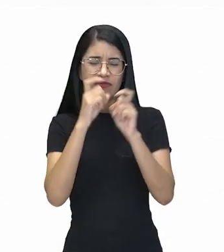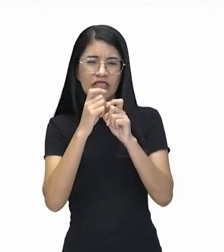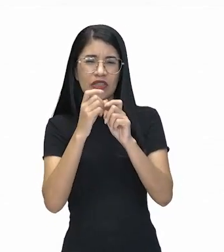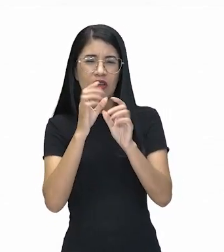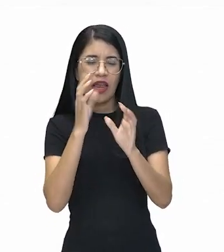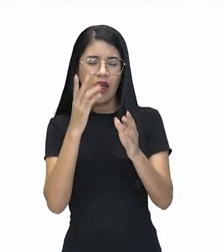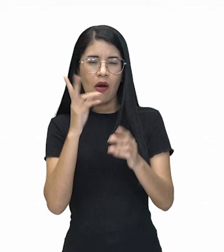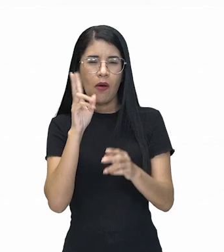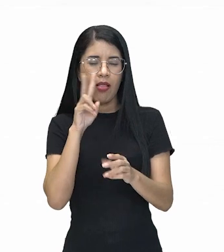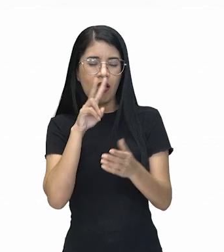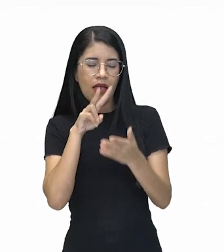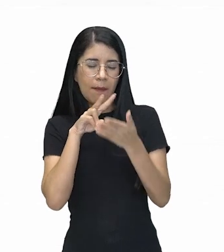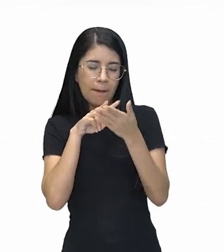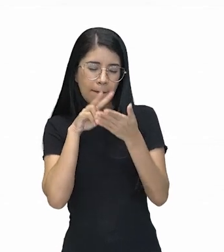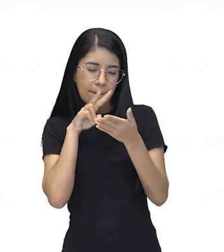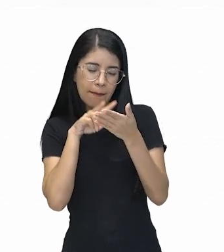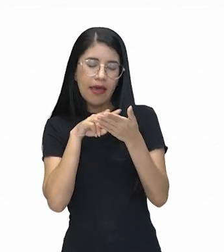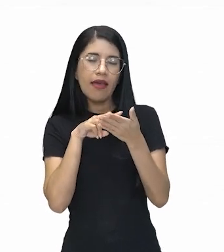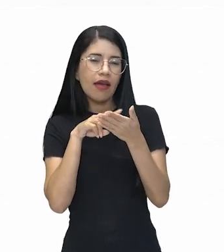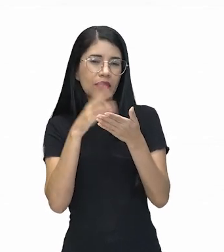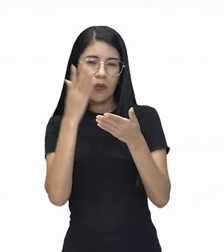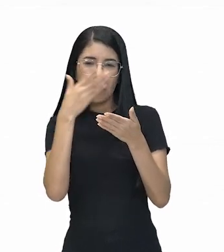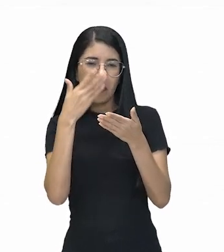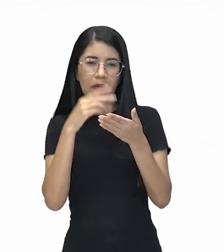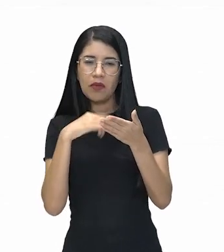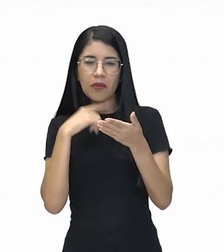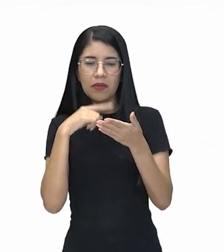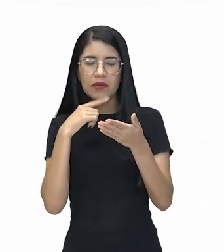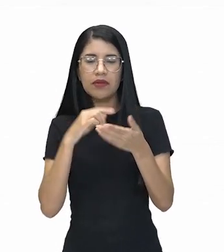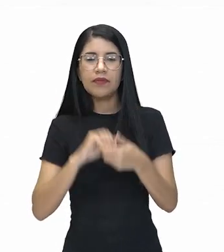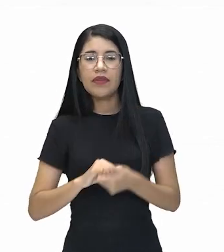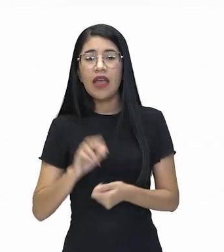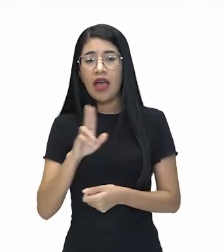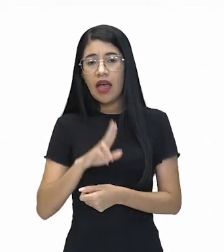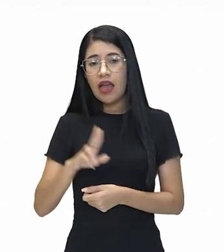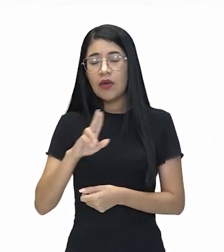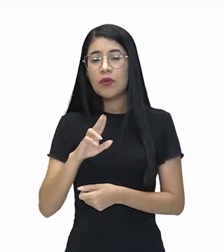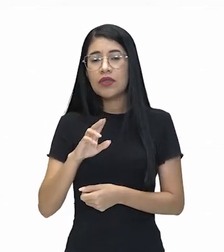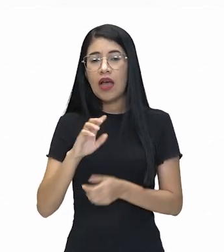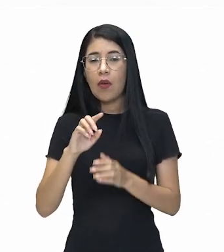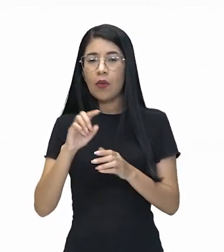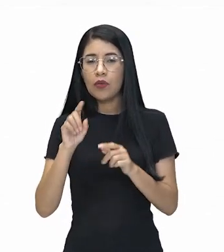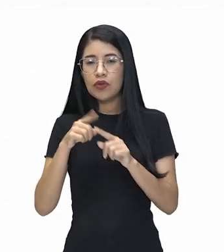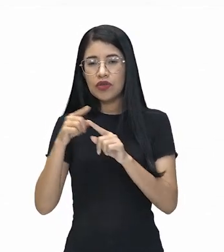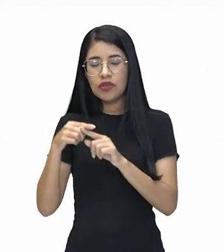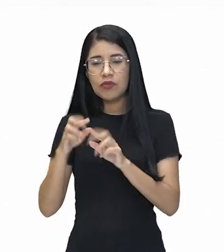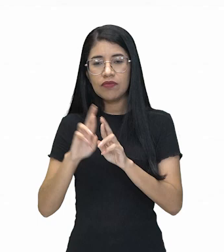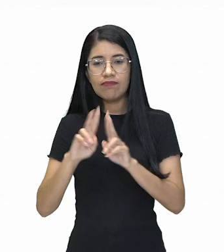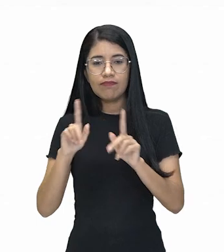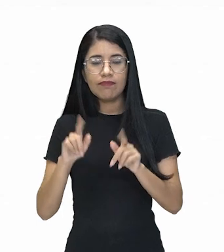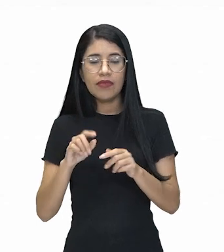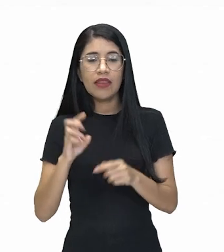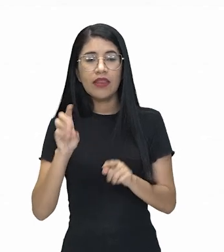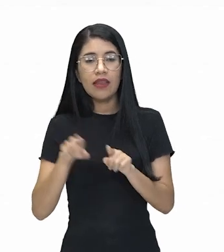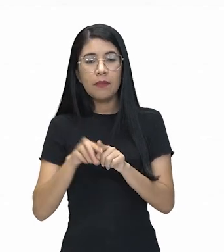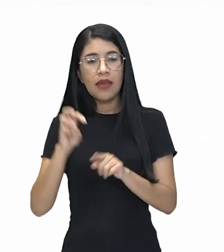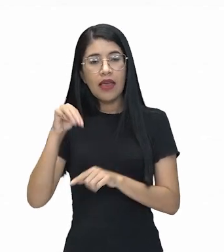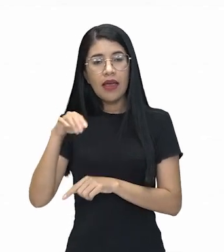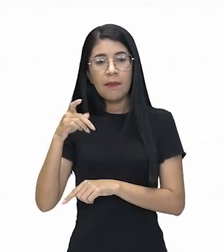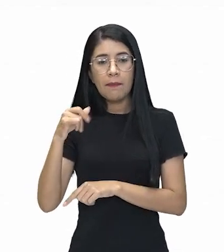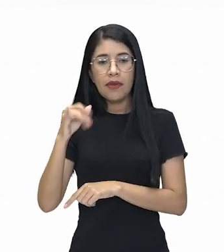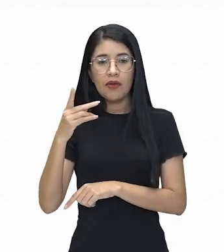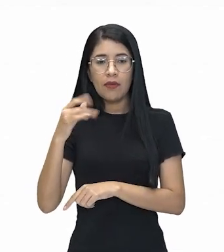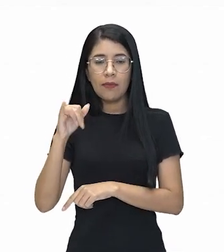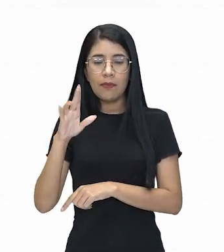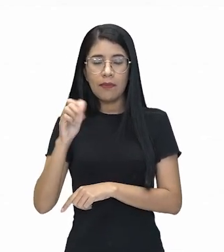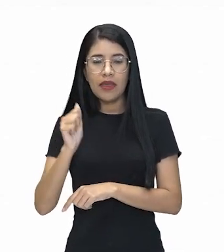perto, e para a correção da hipermetropia, nós utilizamos lentes convergentes. Nós temos a miopia, que é a dificuldade